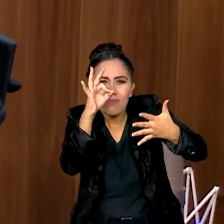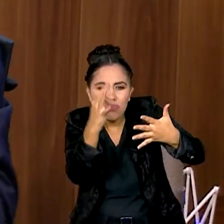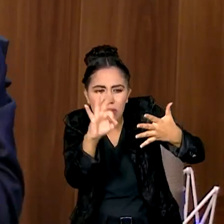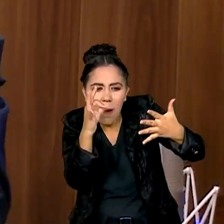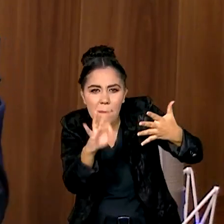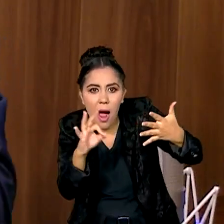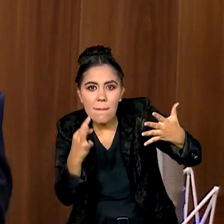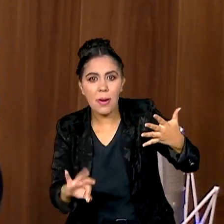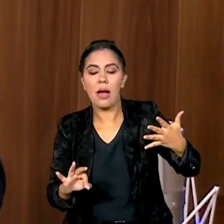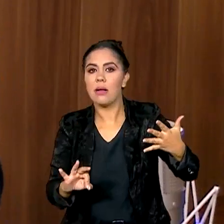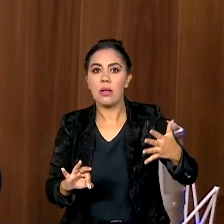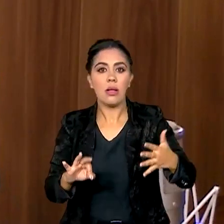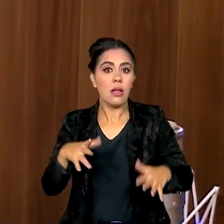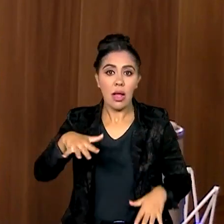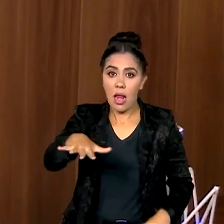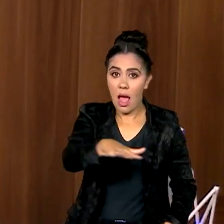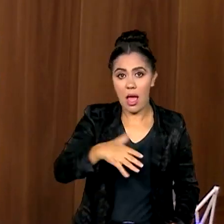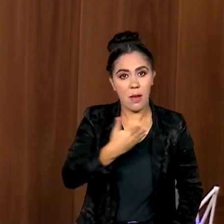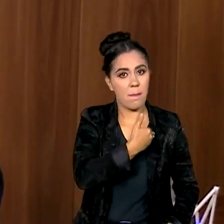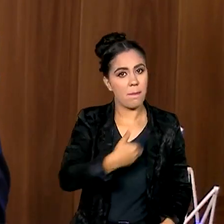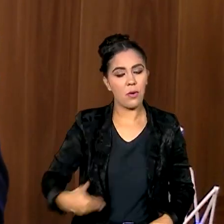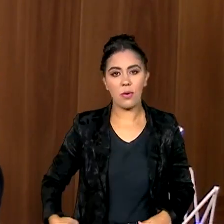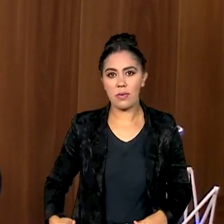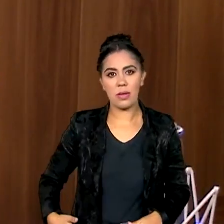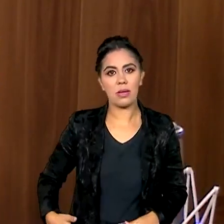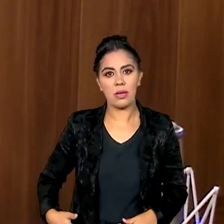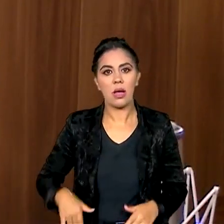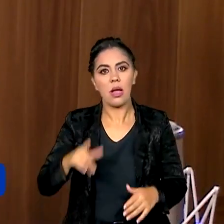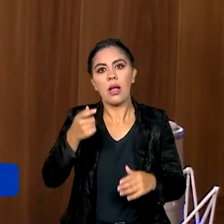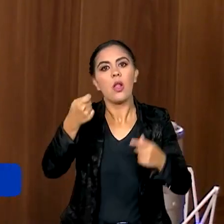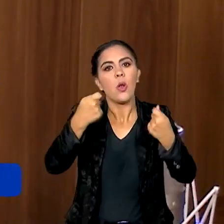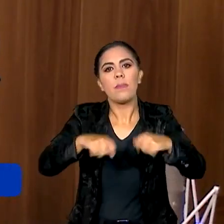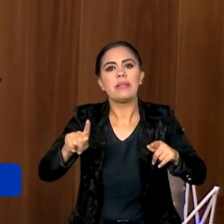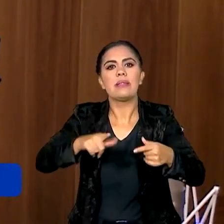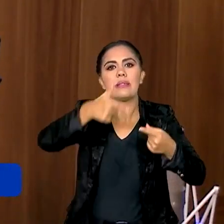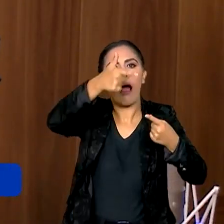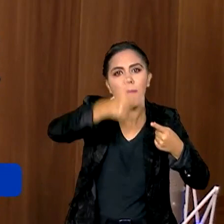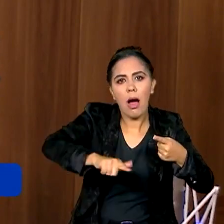E na vida pública, às vezes, não precisa ser tanta redundância como